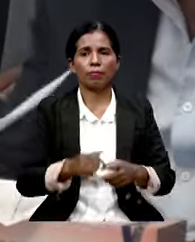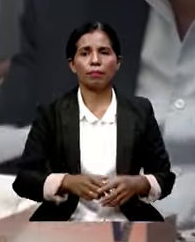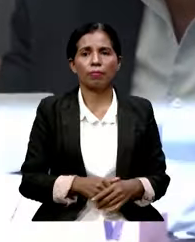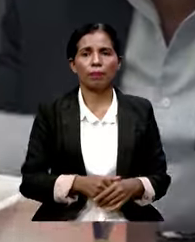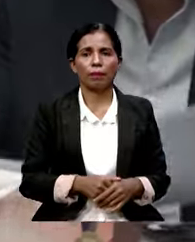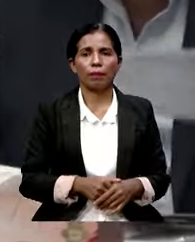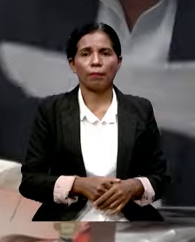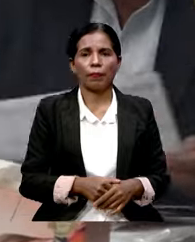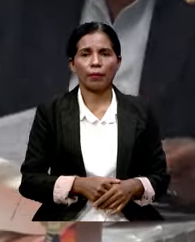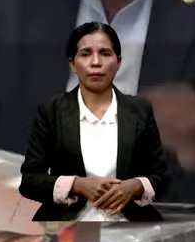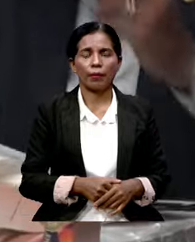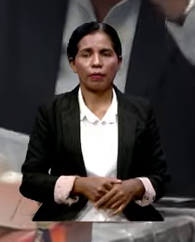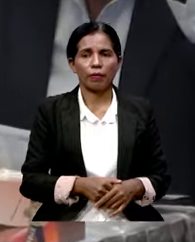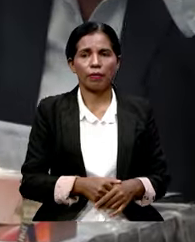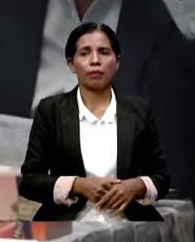Para